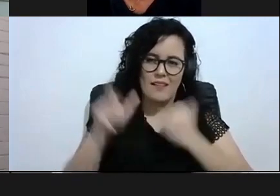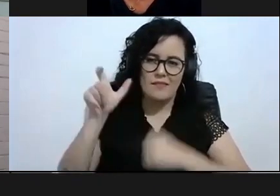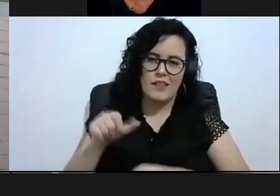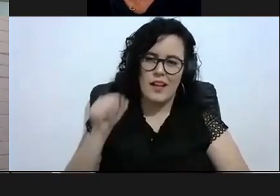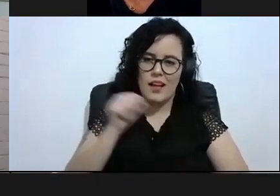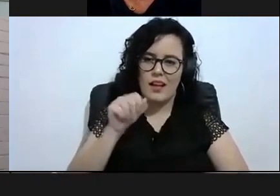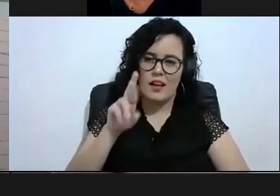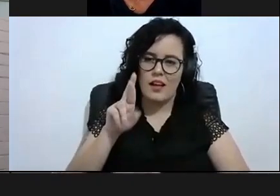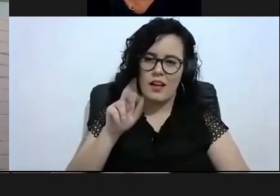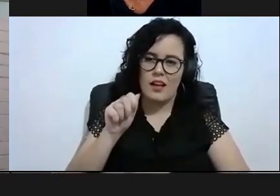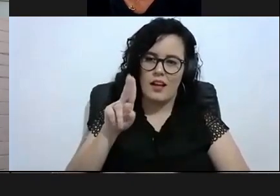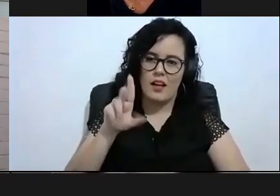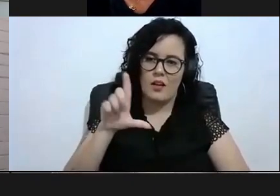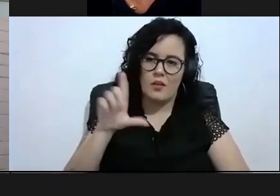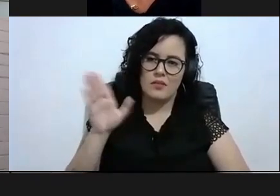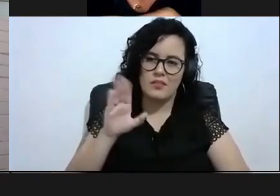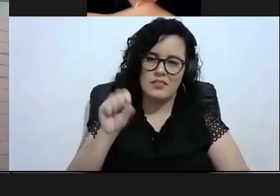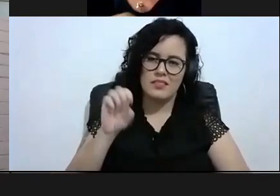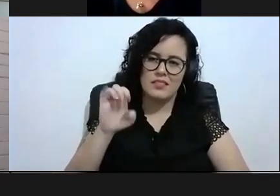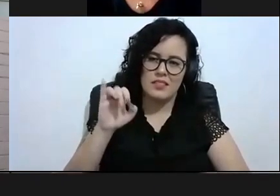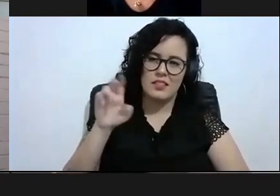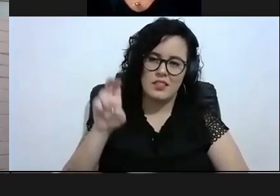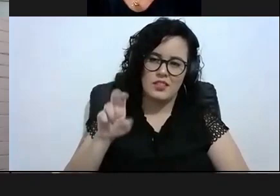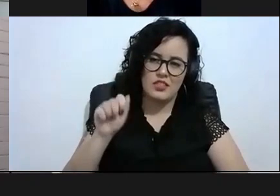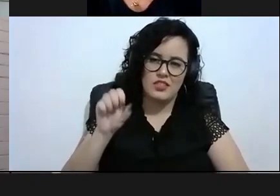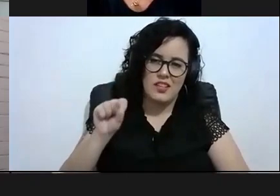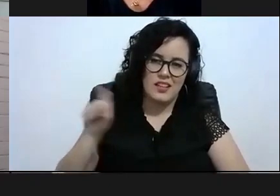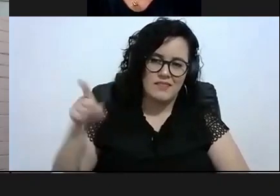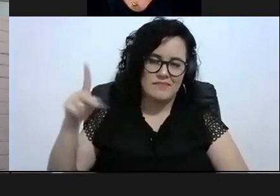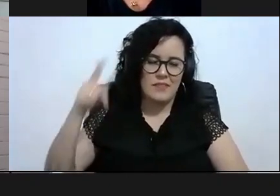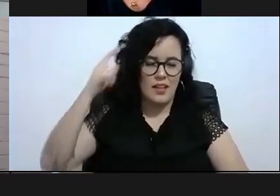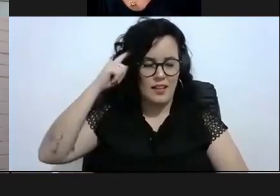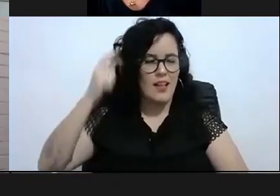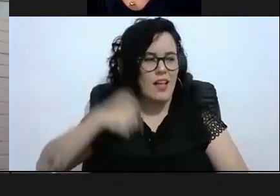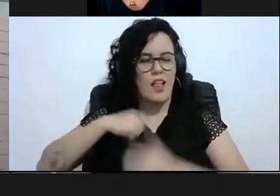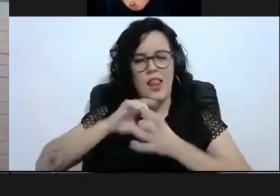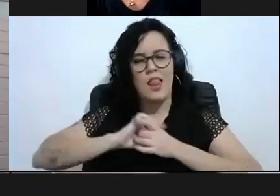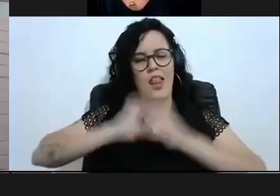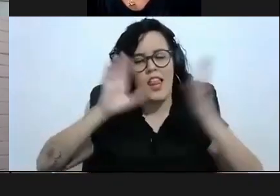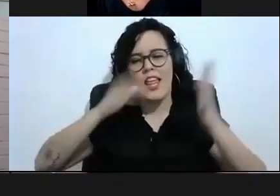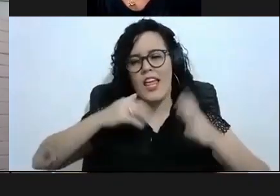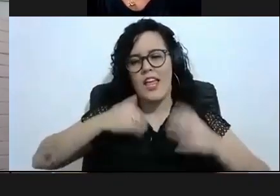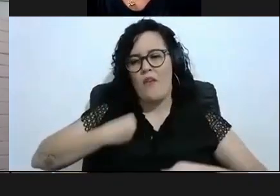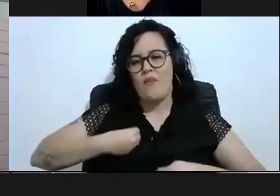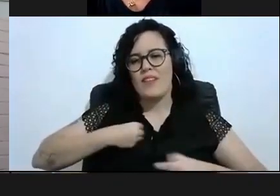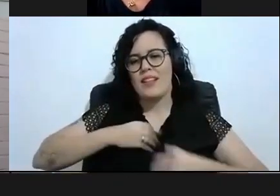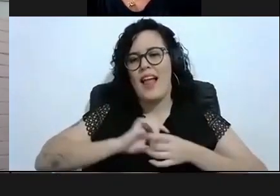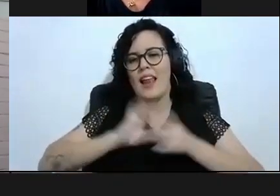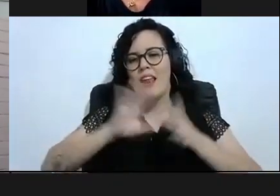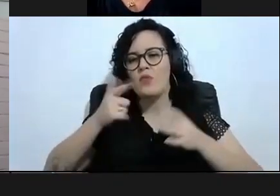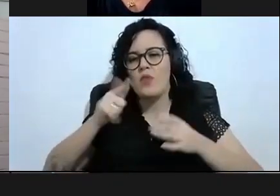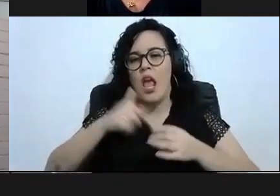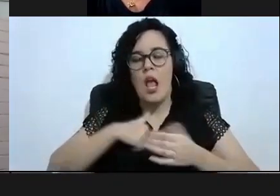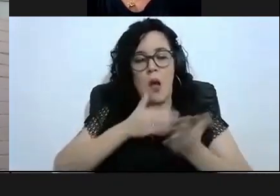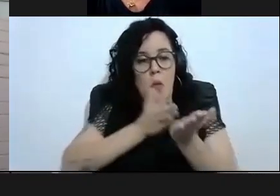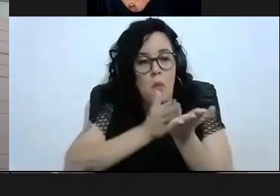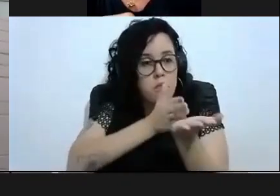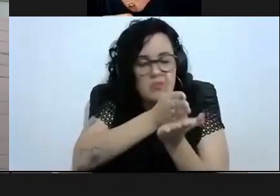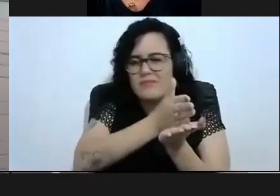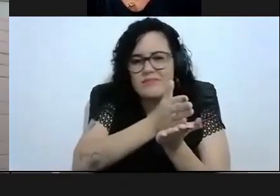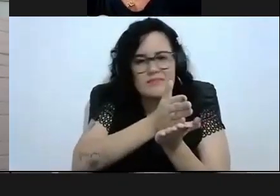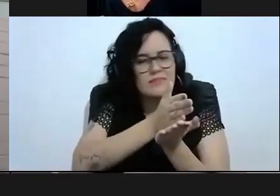mas eu sei que eu estou no meu caminho. Os livros vão vir aparecendo. Eu não sei, eu não